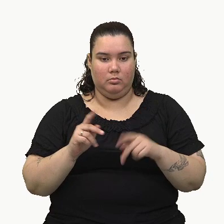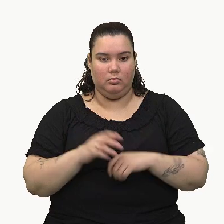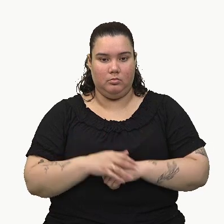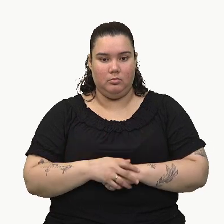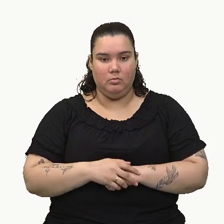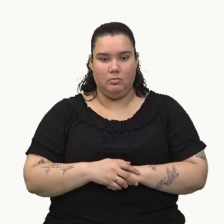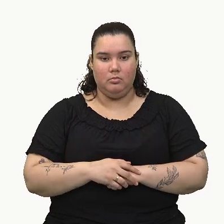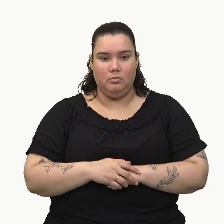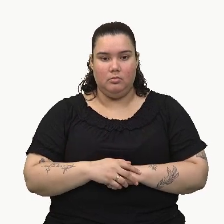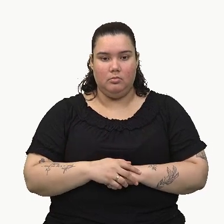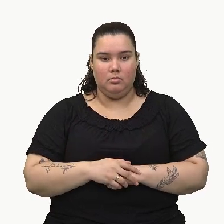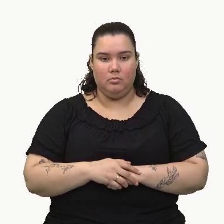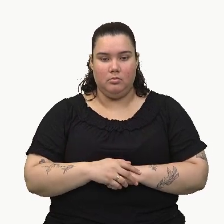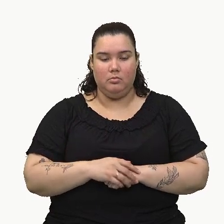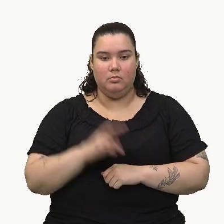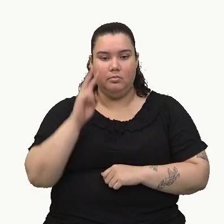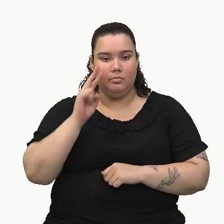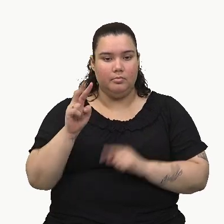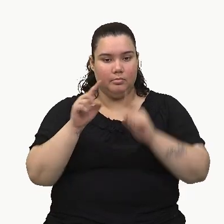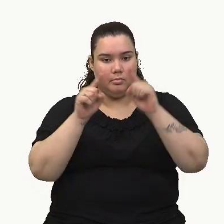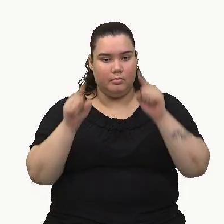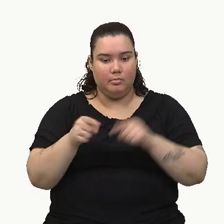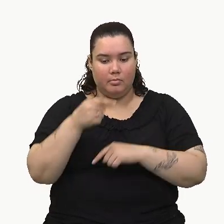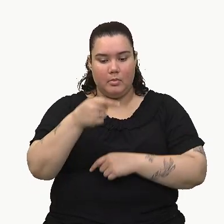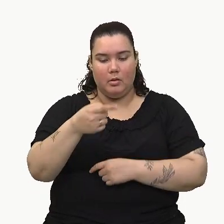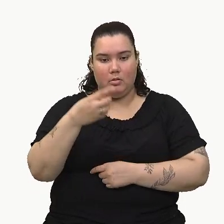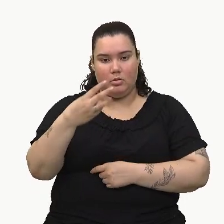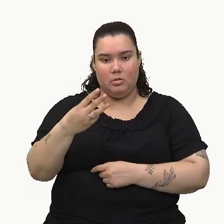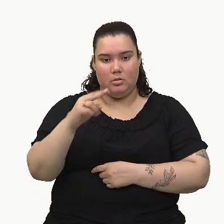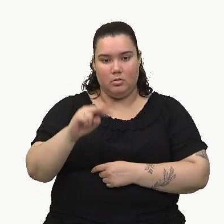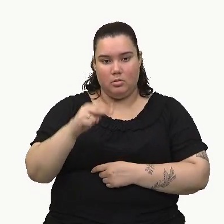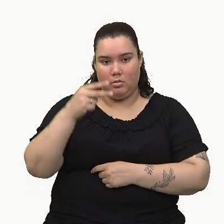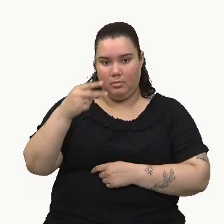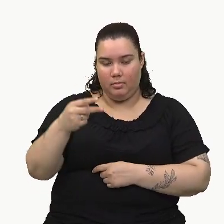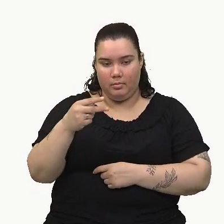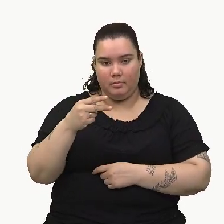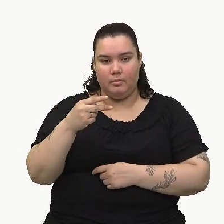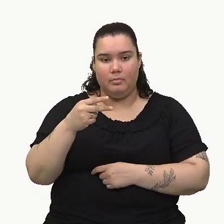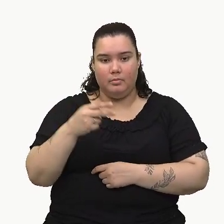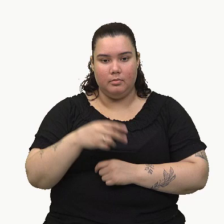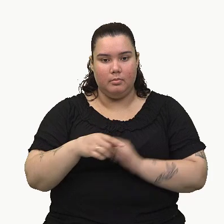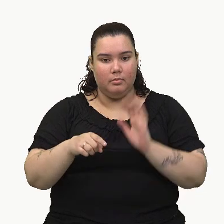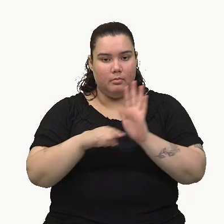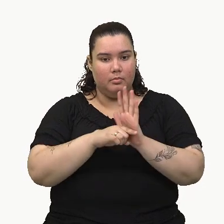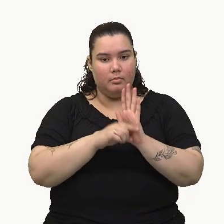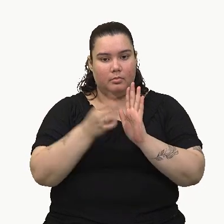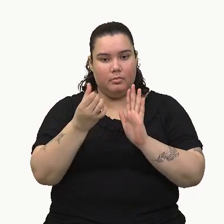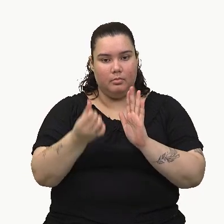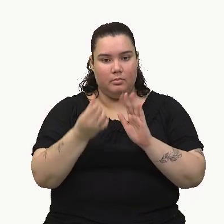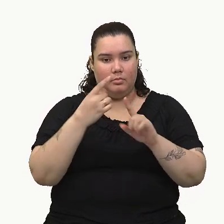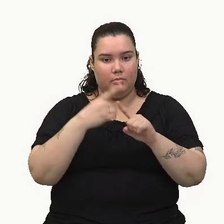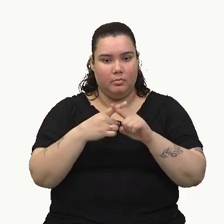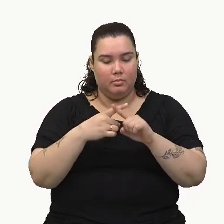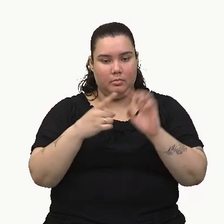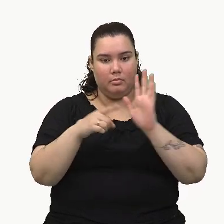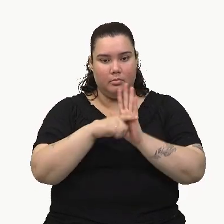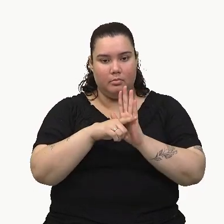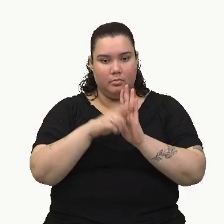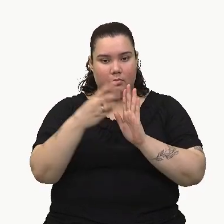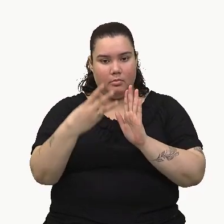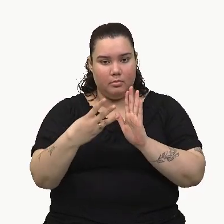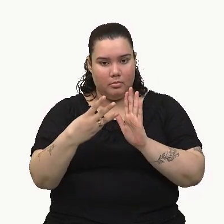lá. Aqui eu vou ter menos 3 ao quadrado, menos 6 vezes